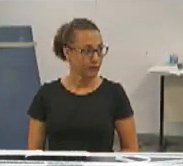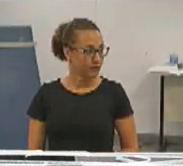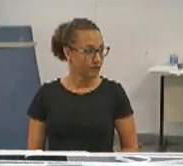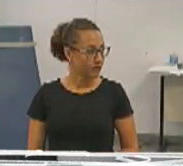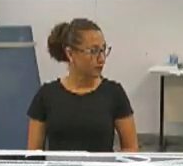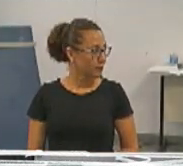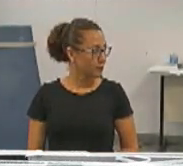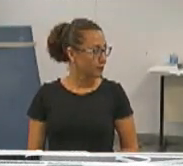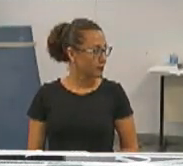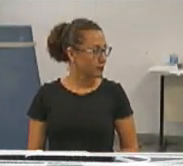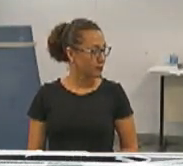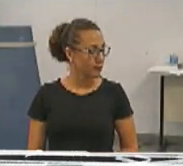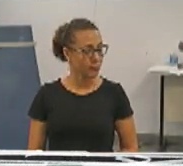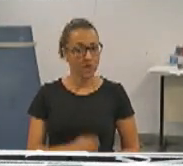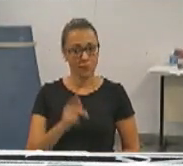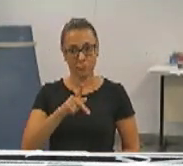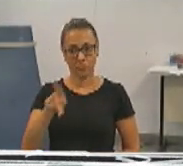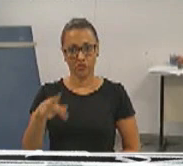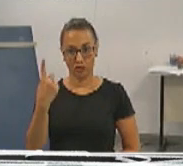Professor, um minuto.